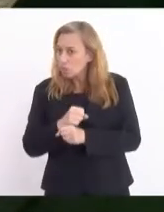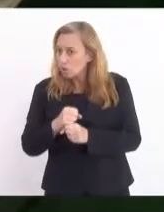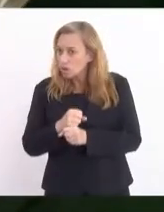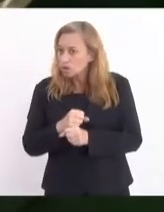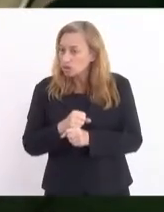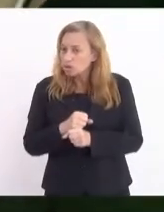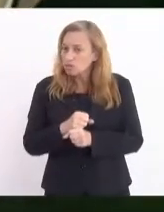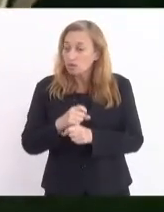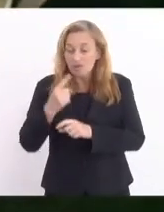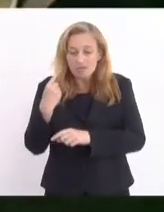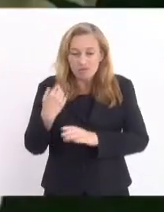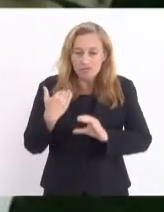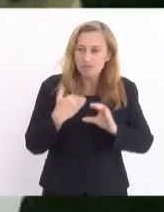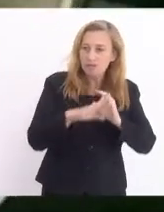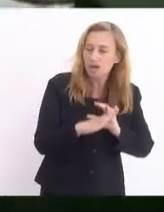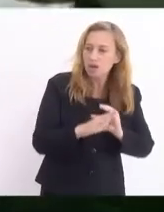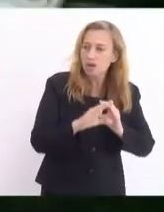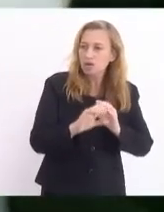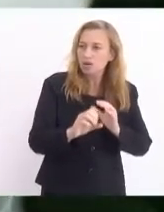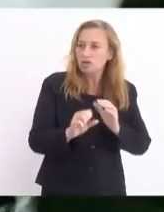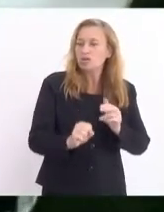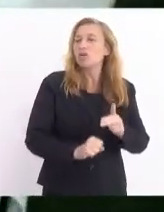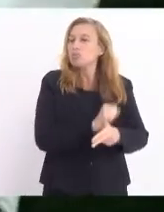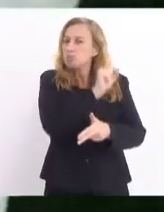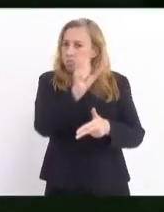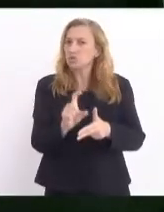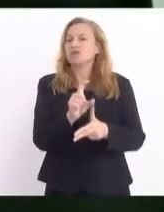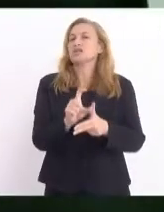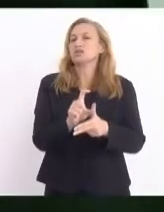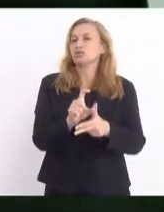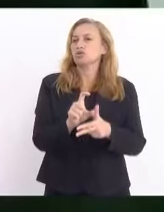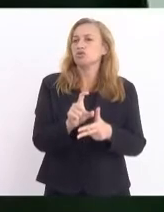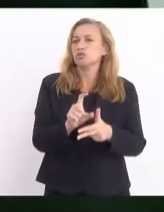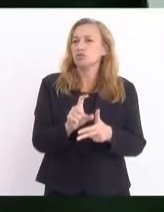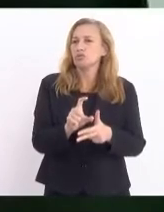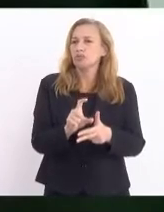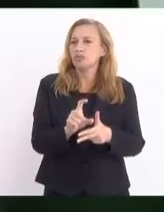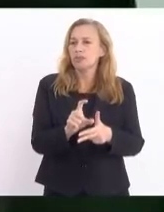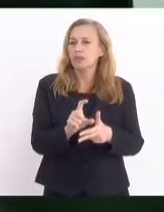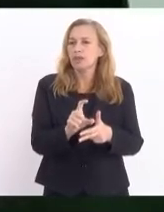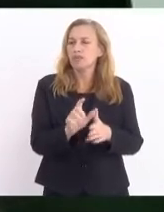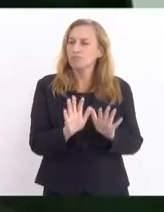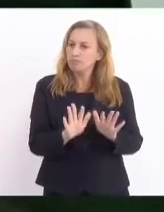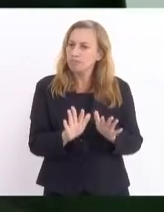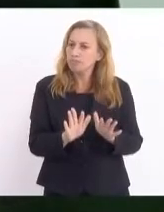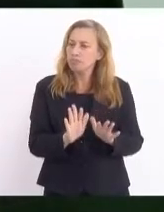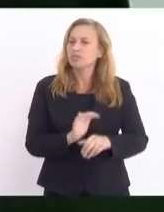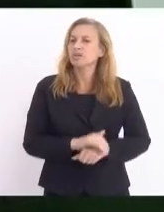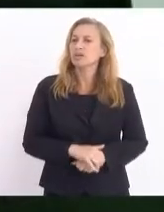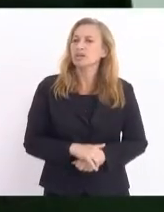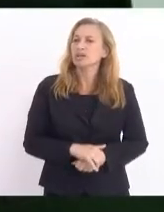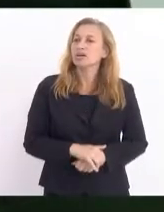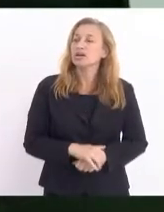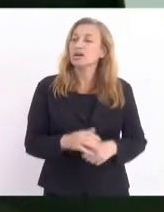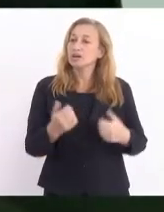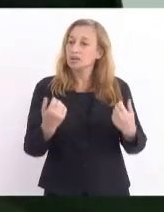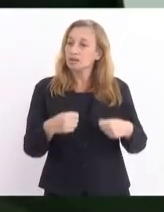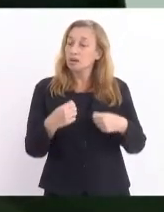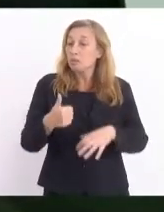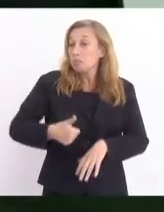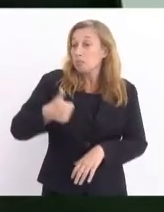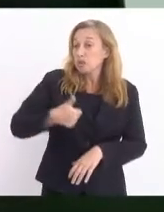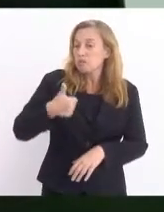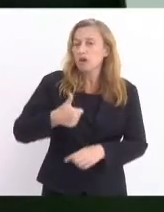foi enviada pelo Poder Executivo, se faz necessário, primeiro,